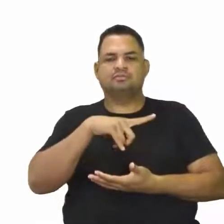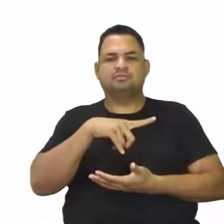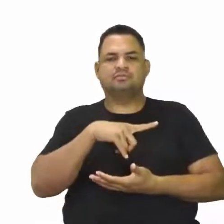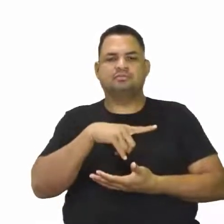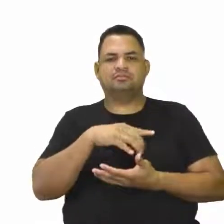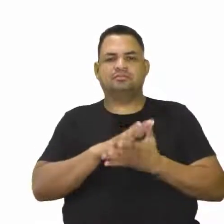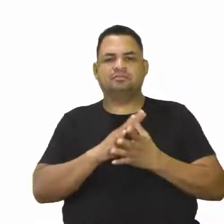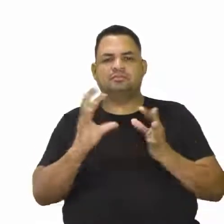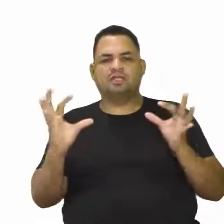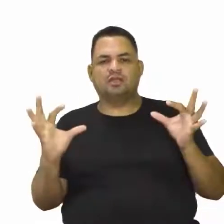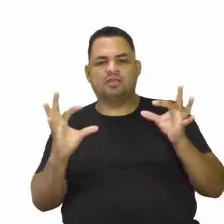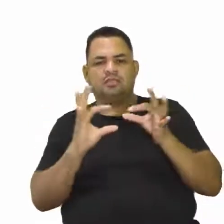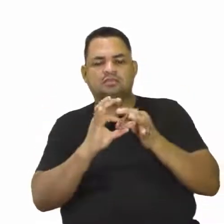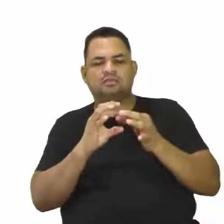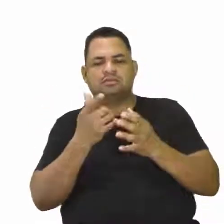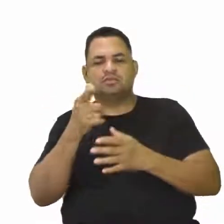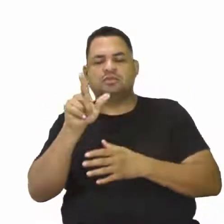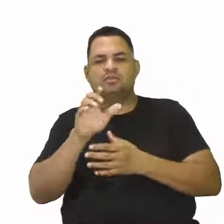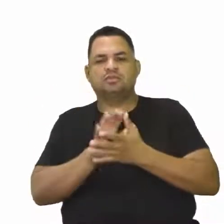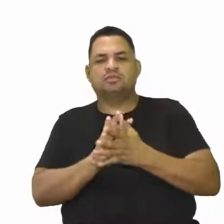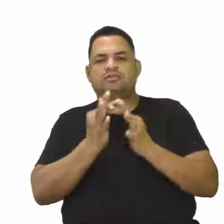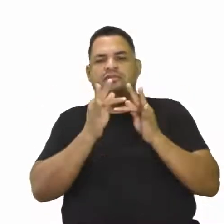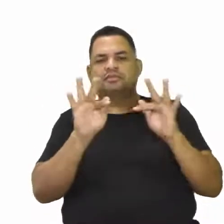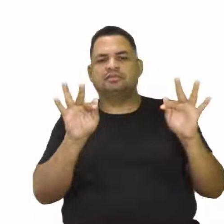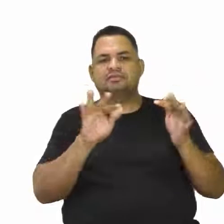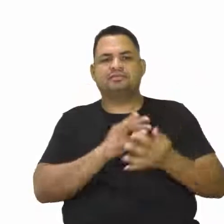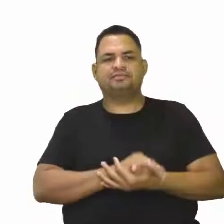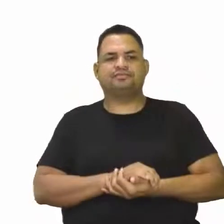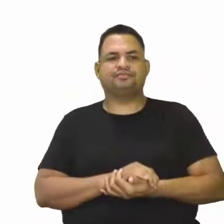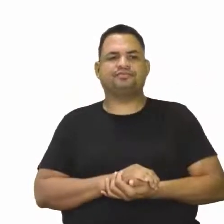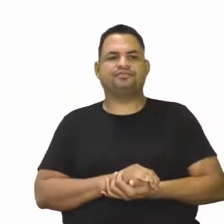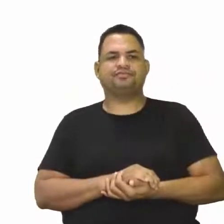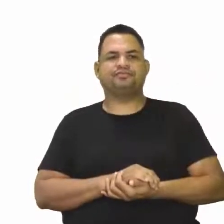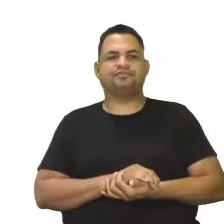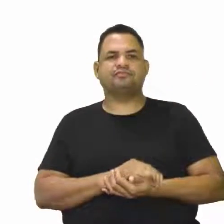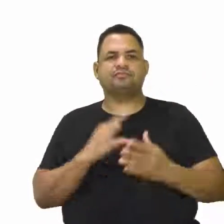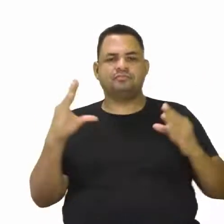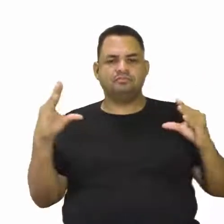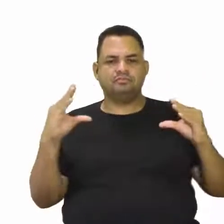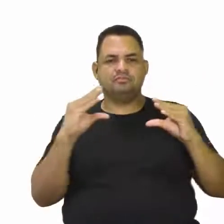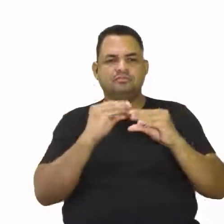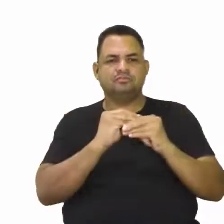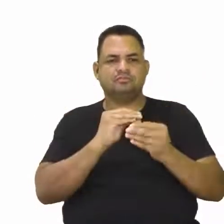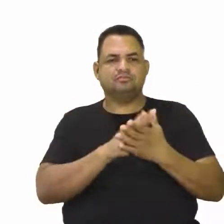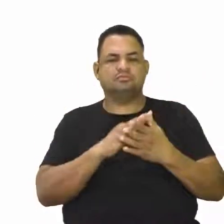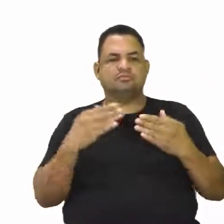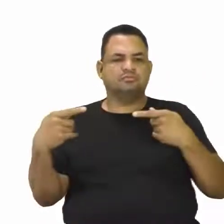uma interligação com outra frase. Isso mesmo. Resumidamente, elas relacionam duas